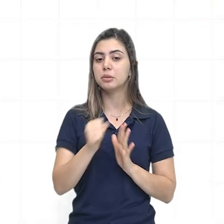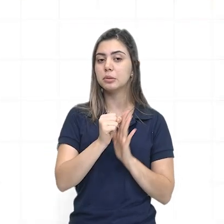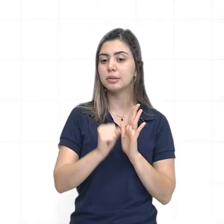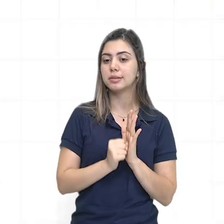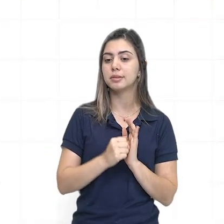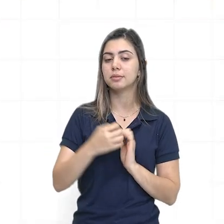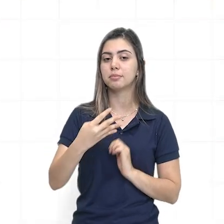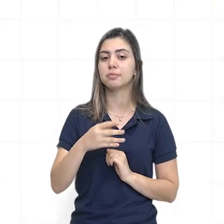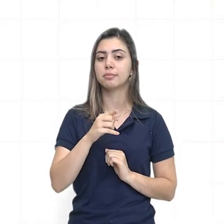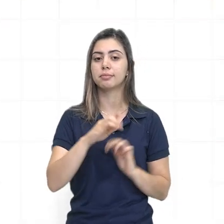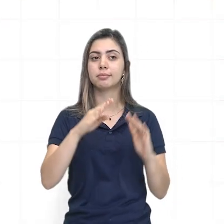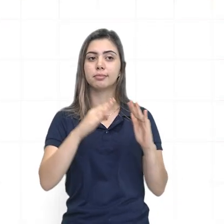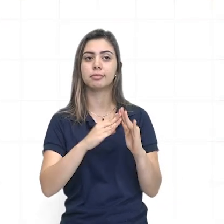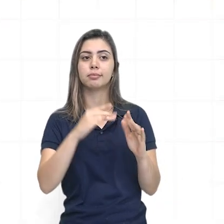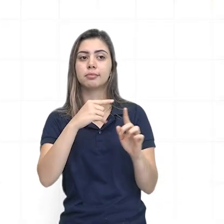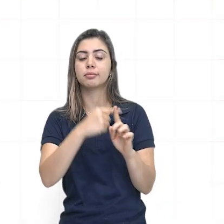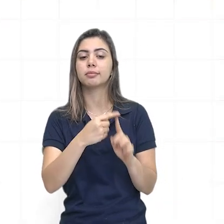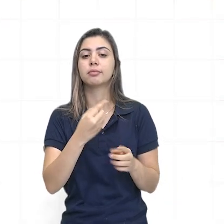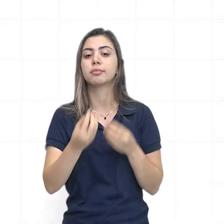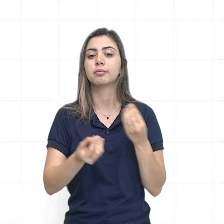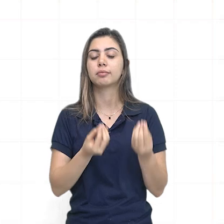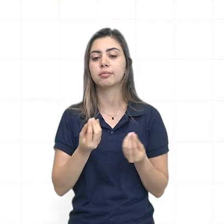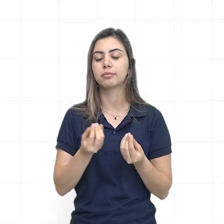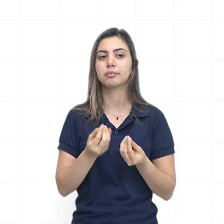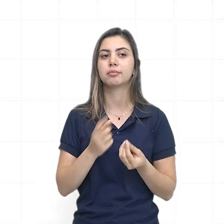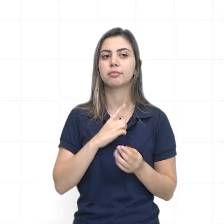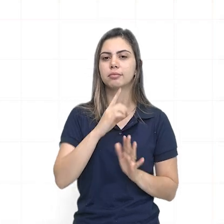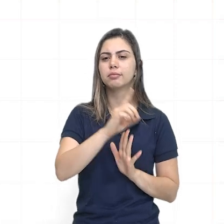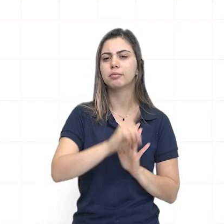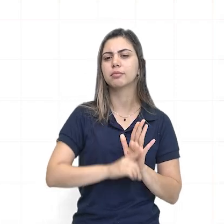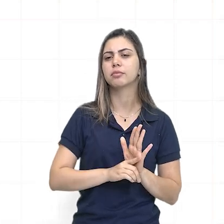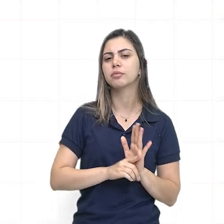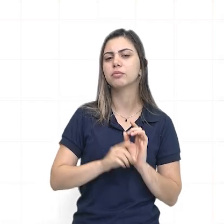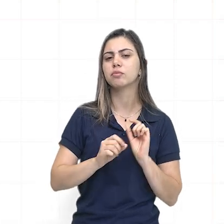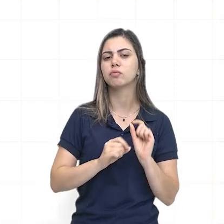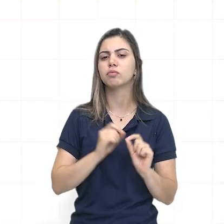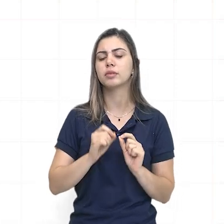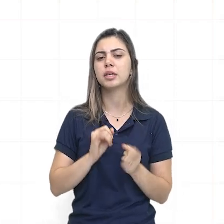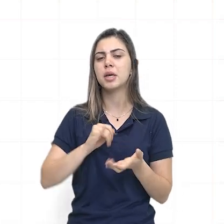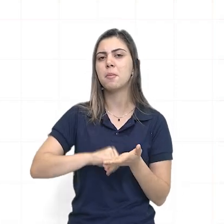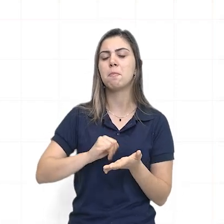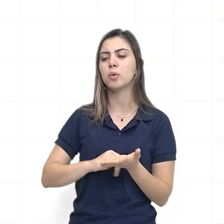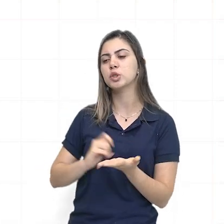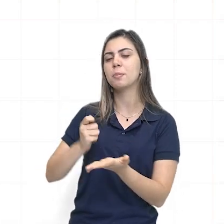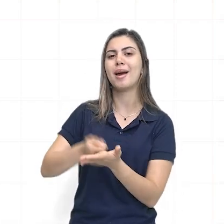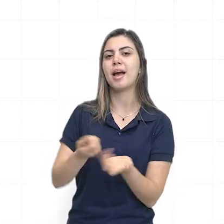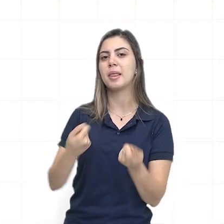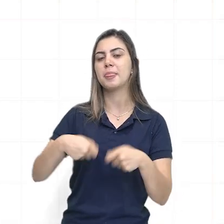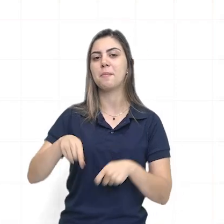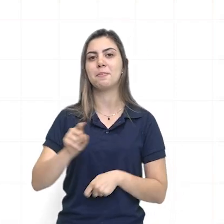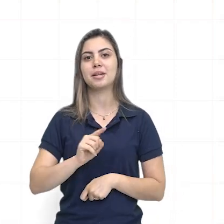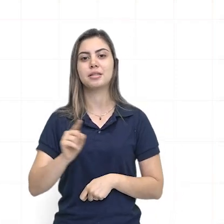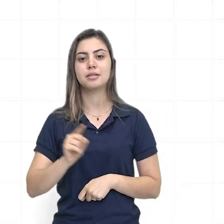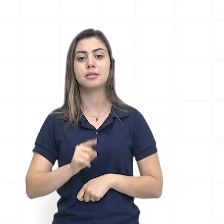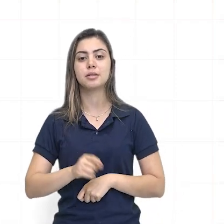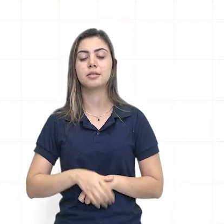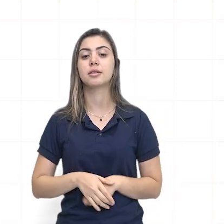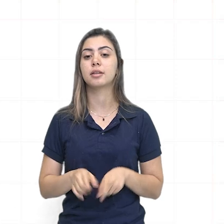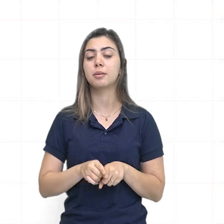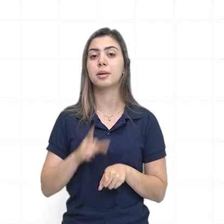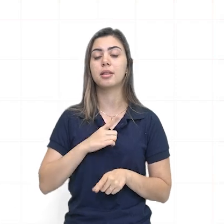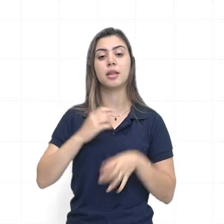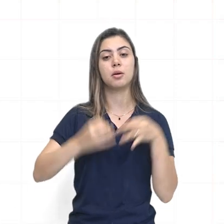a Igreja ganhou o direito de não pagar impostos e de ter um tribunal